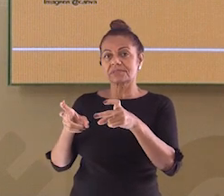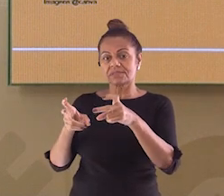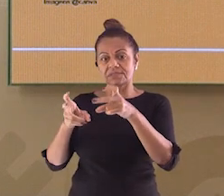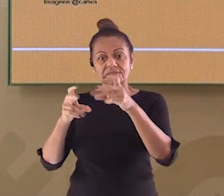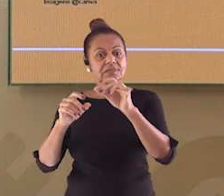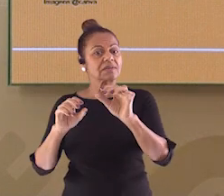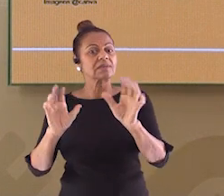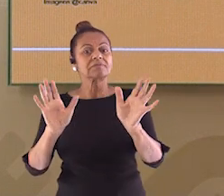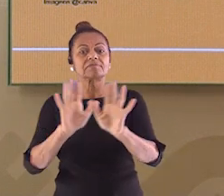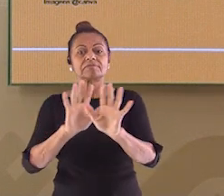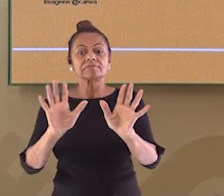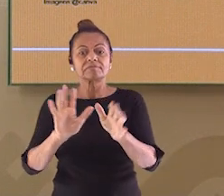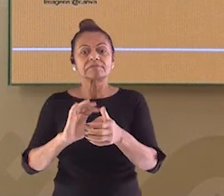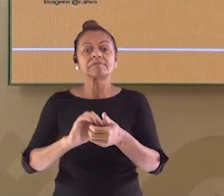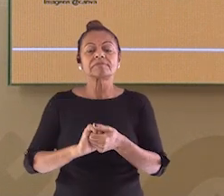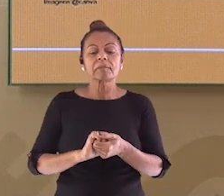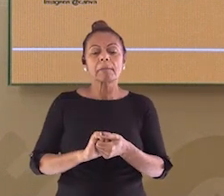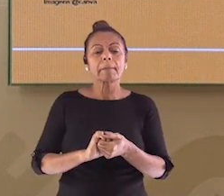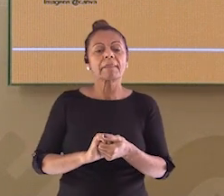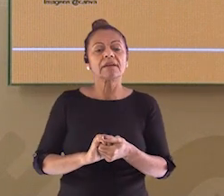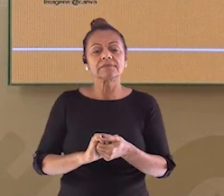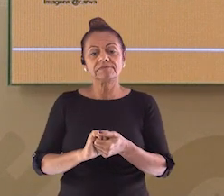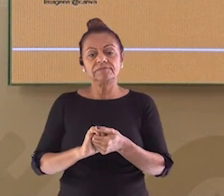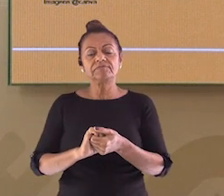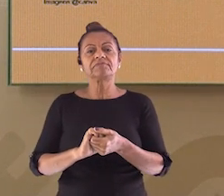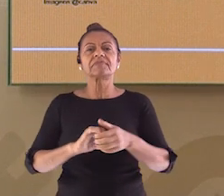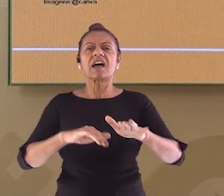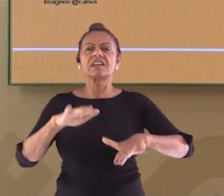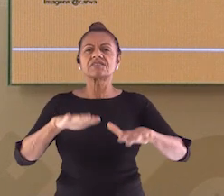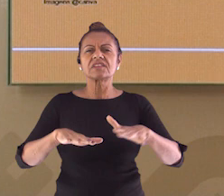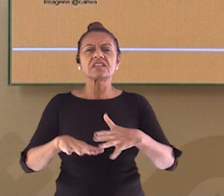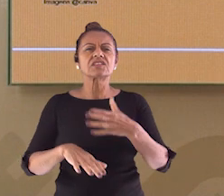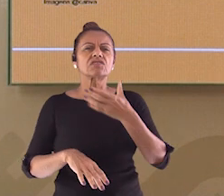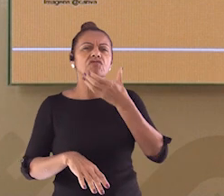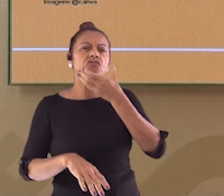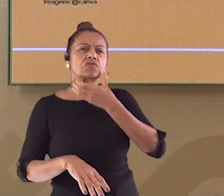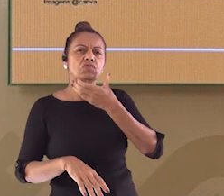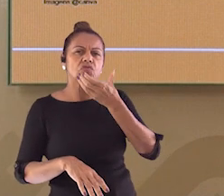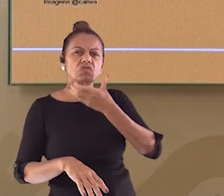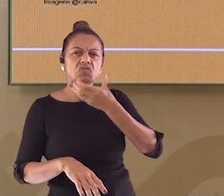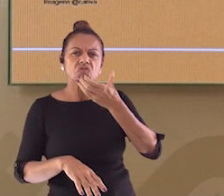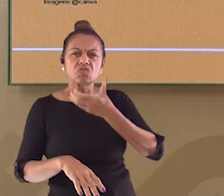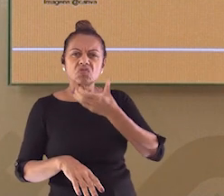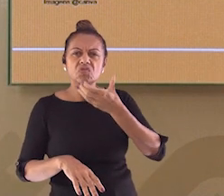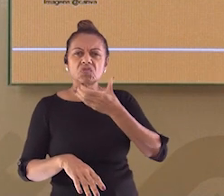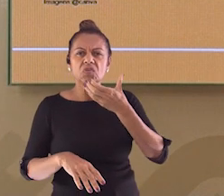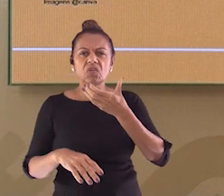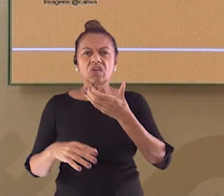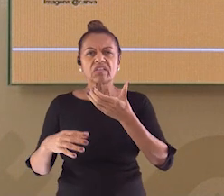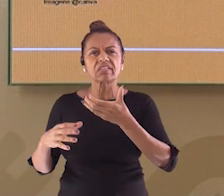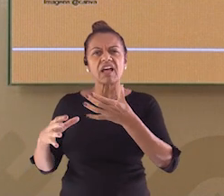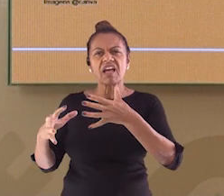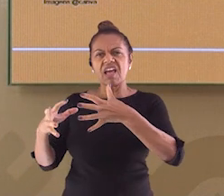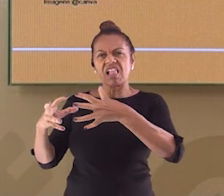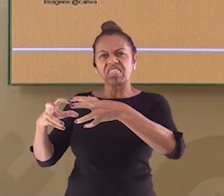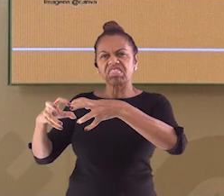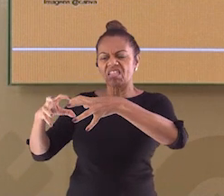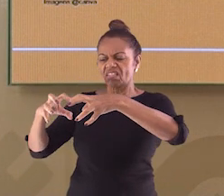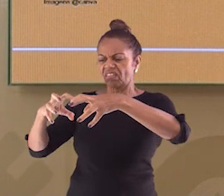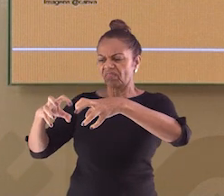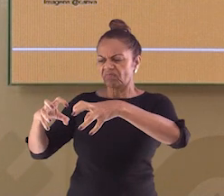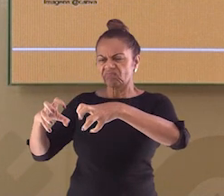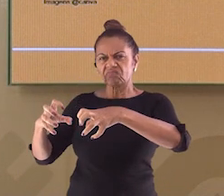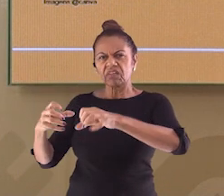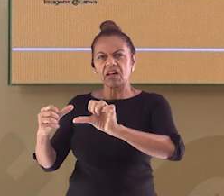papel é uma reação química. A decomposição de uma fruta lá na sua fruteira, lá na sua casa, na sua geladeira,